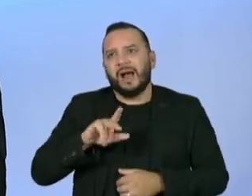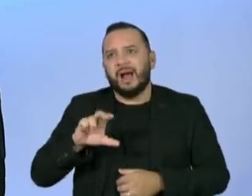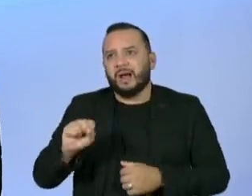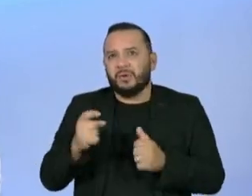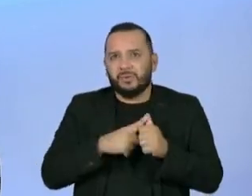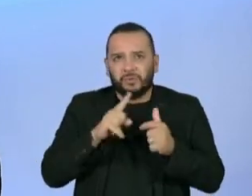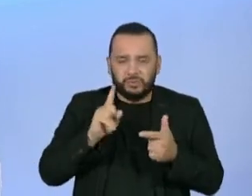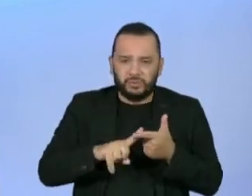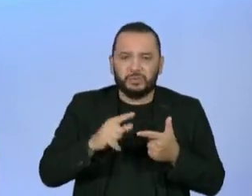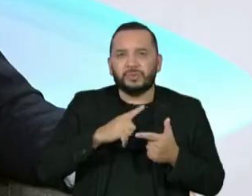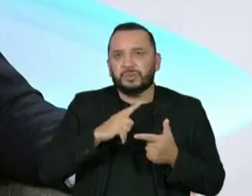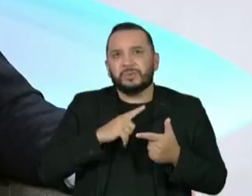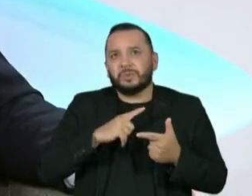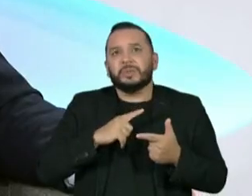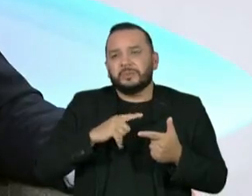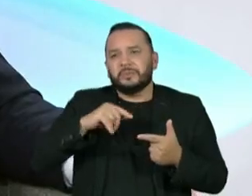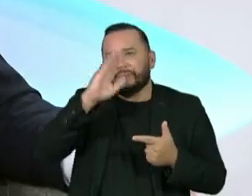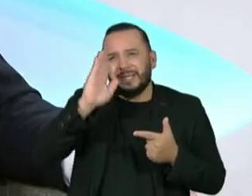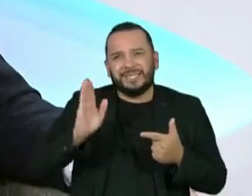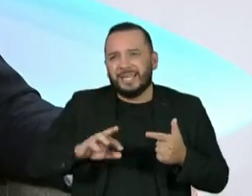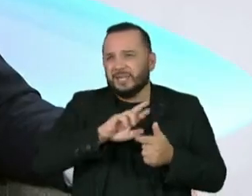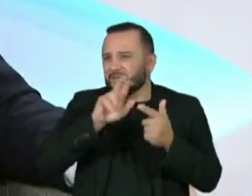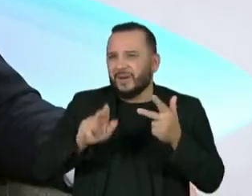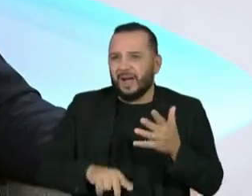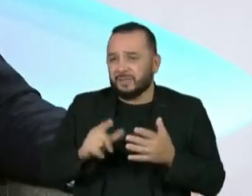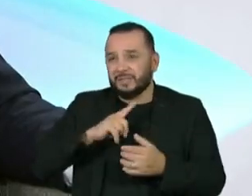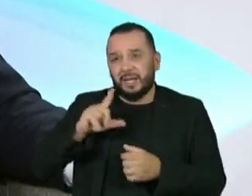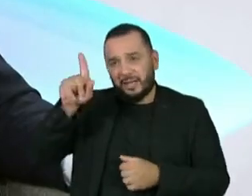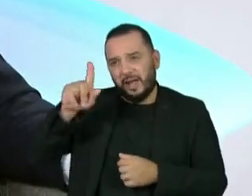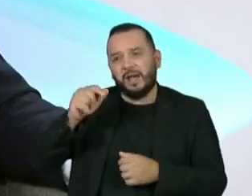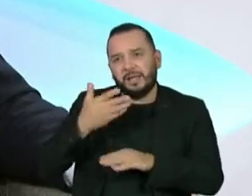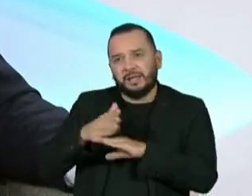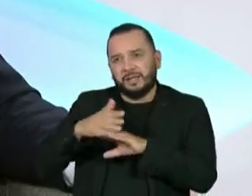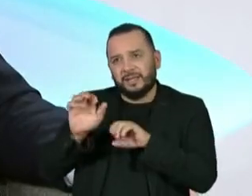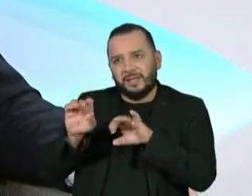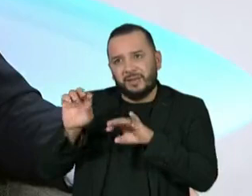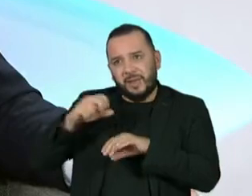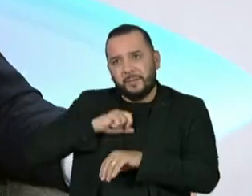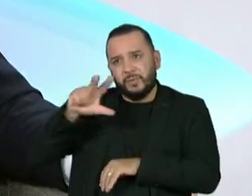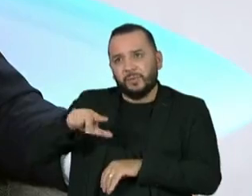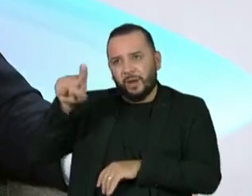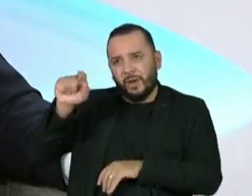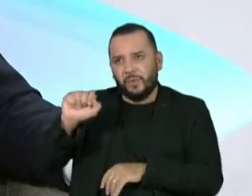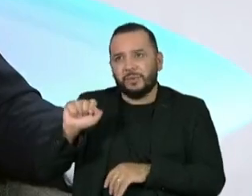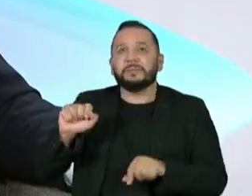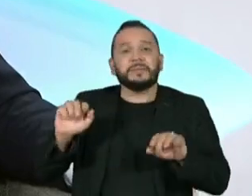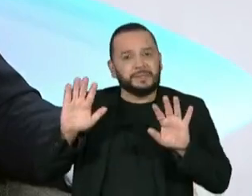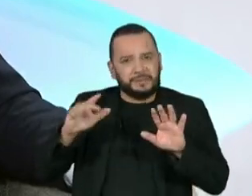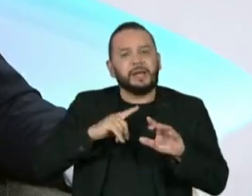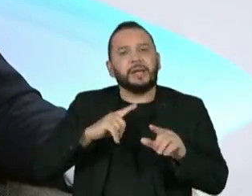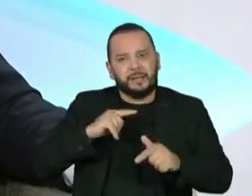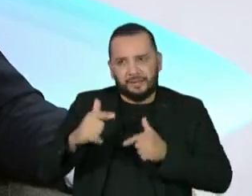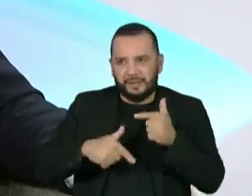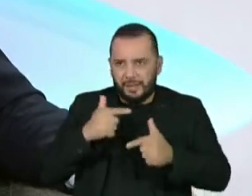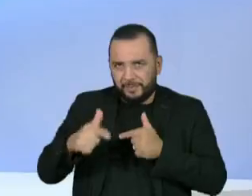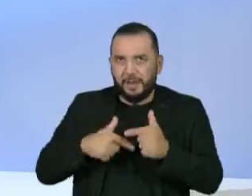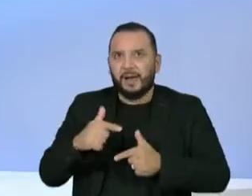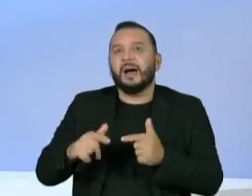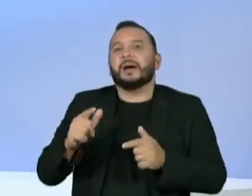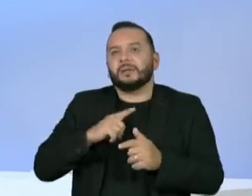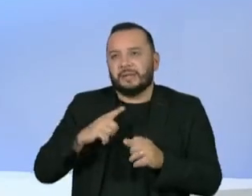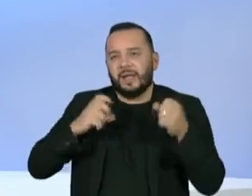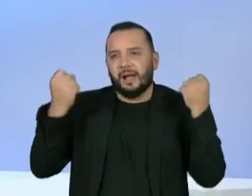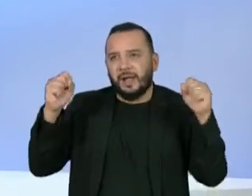o Otto Glória fez muito sucesso, brasileiros ali. Boa. De lá para cá, a gente sabe que tem um trabalho da academia para dentro do campo,